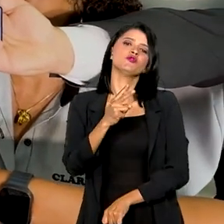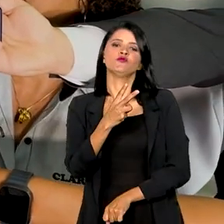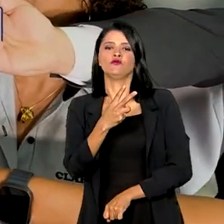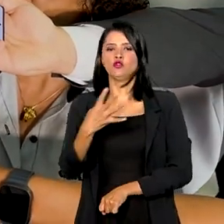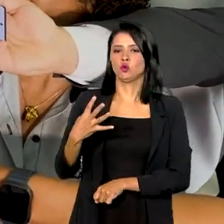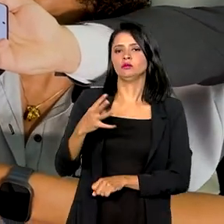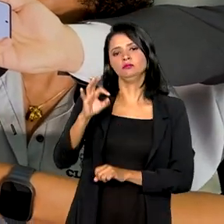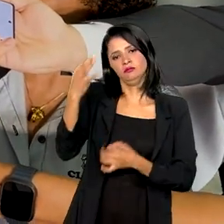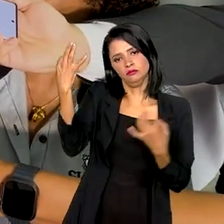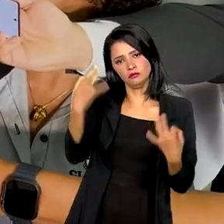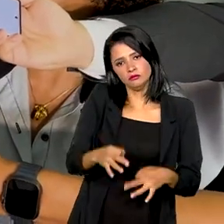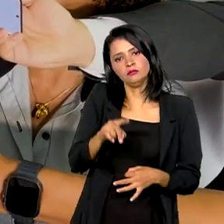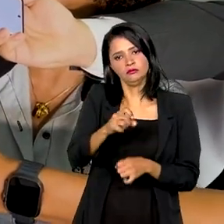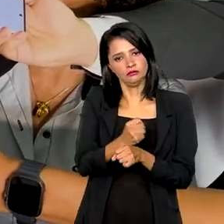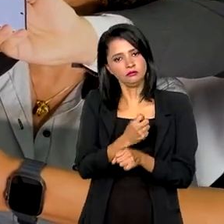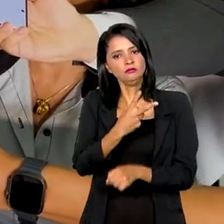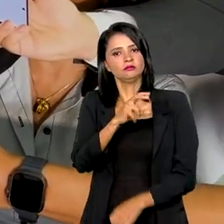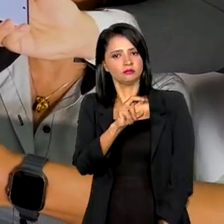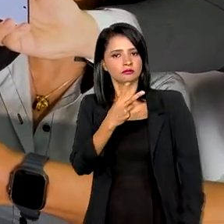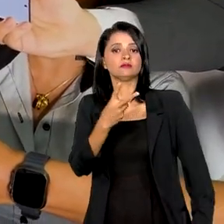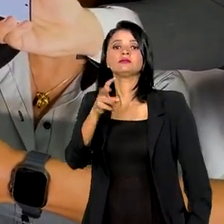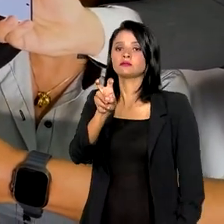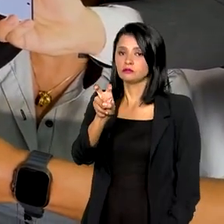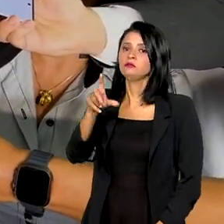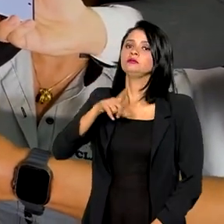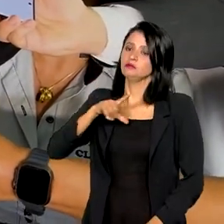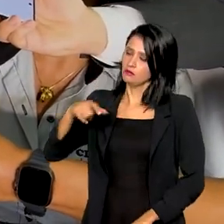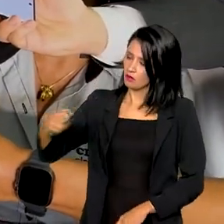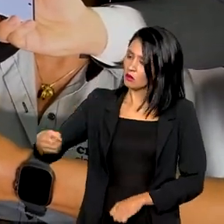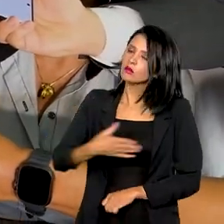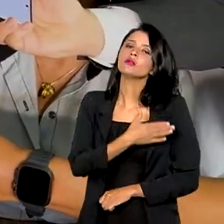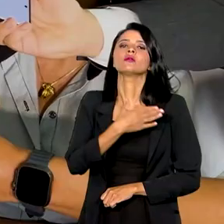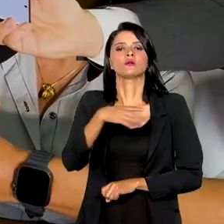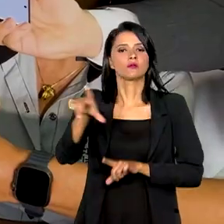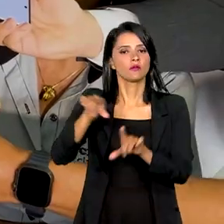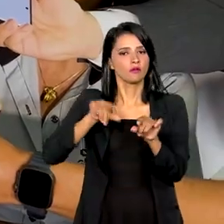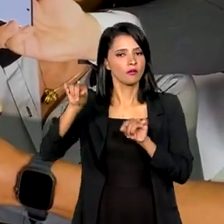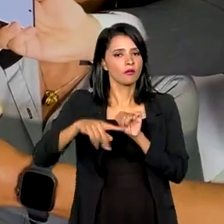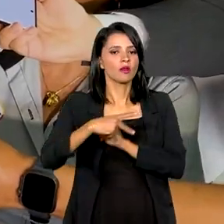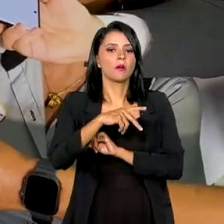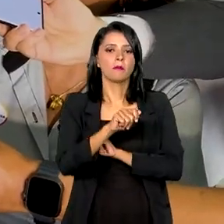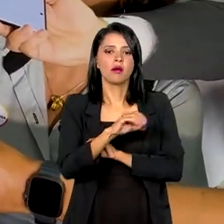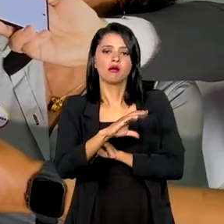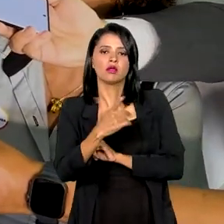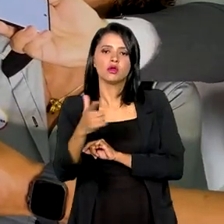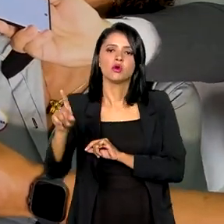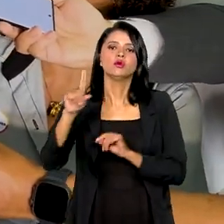mas certamente em 2025 haverá uma nova seleção do PAC e mais seleções do Minha Casa Minha Vida.